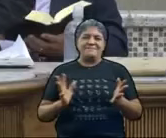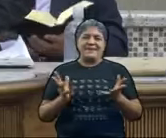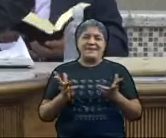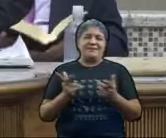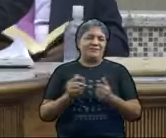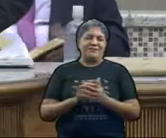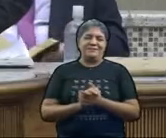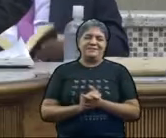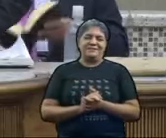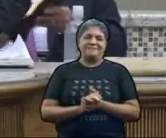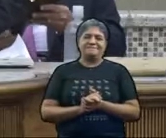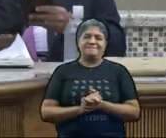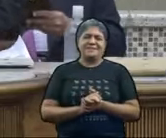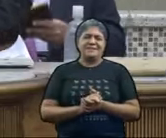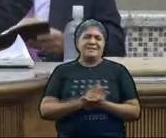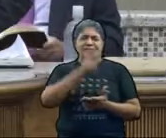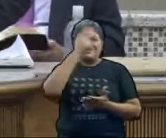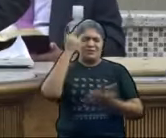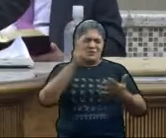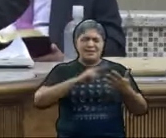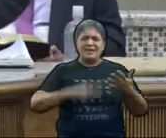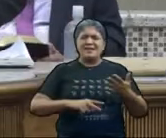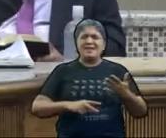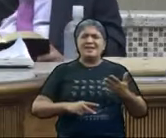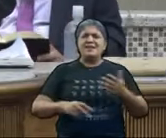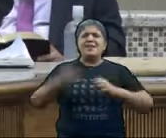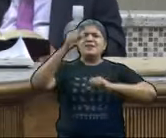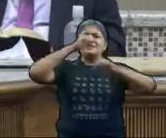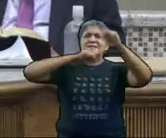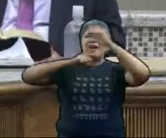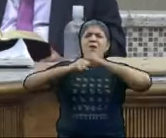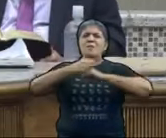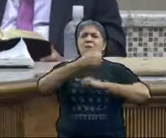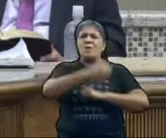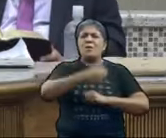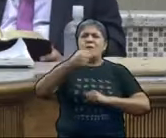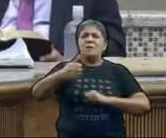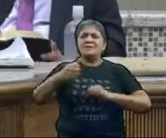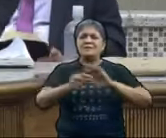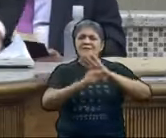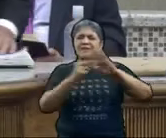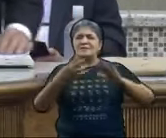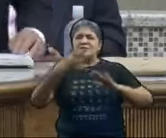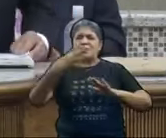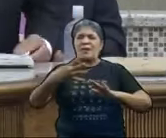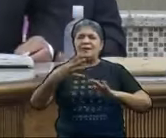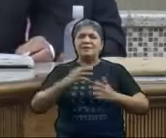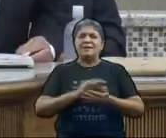Quem pode ler? E leia bem alto, Salmo 11 e 4.